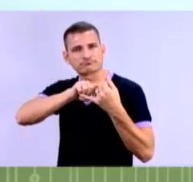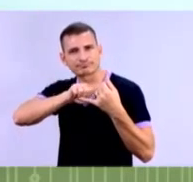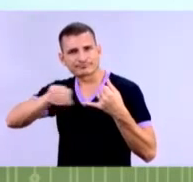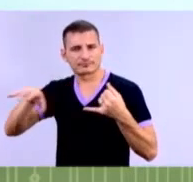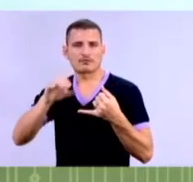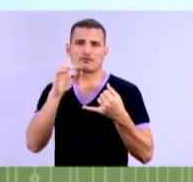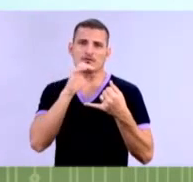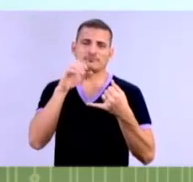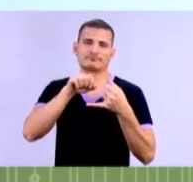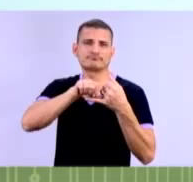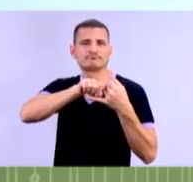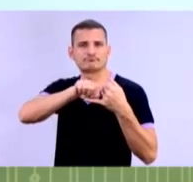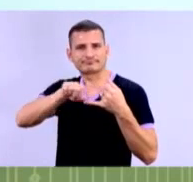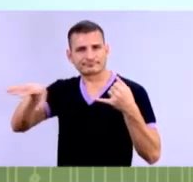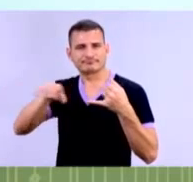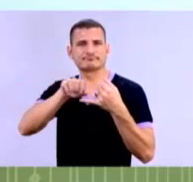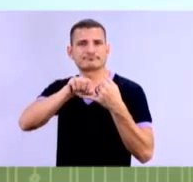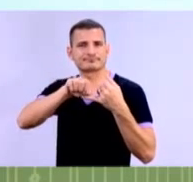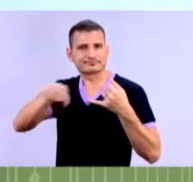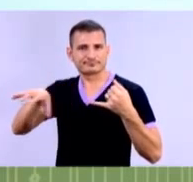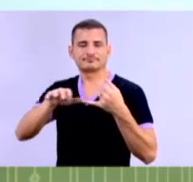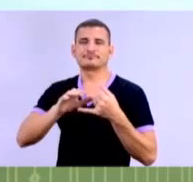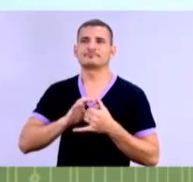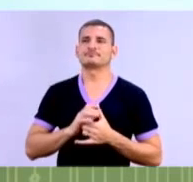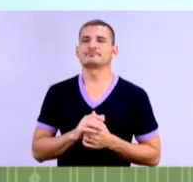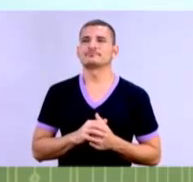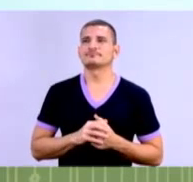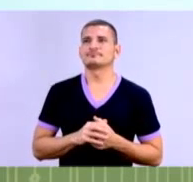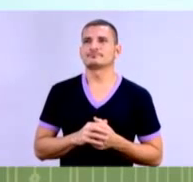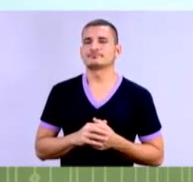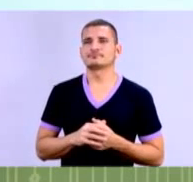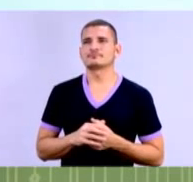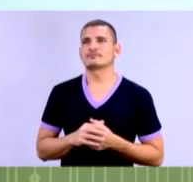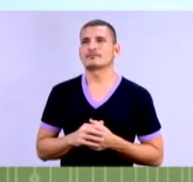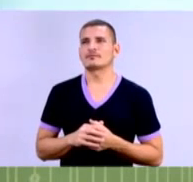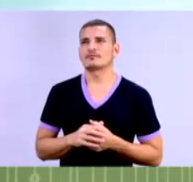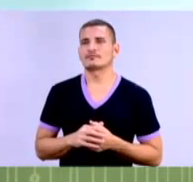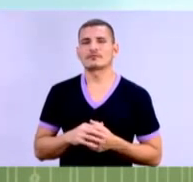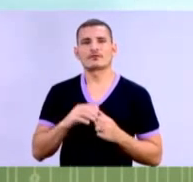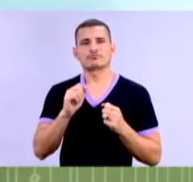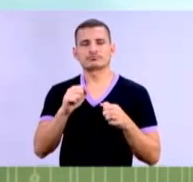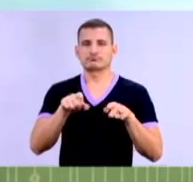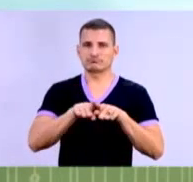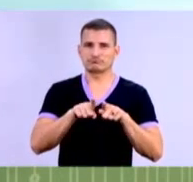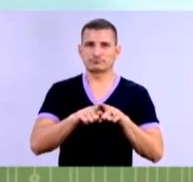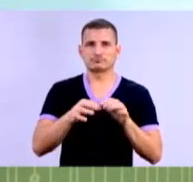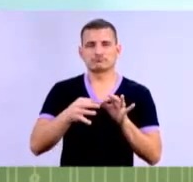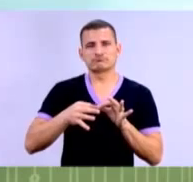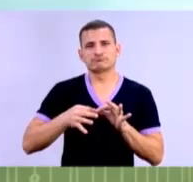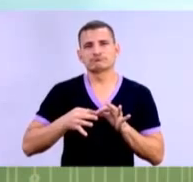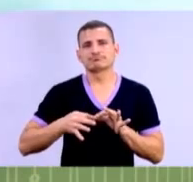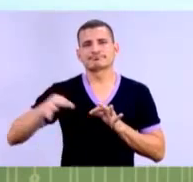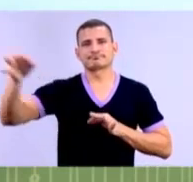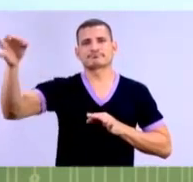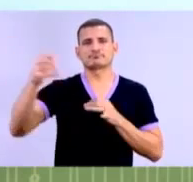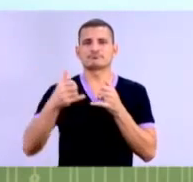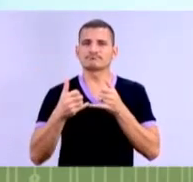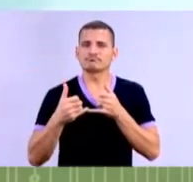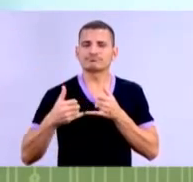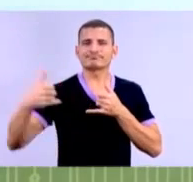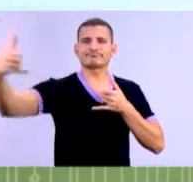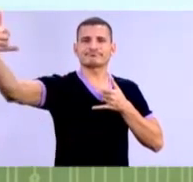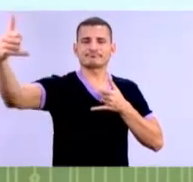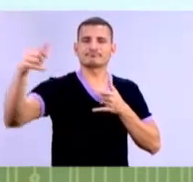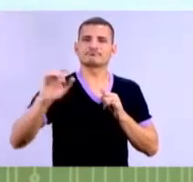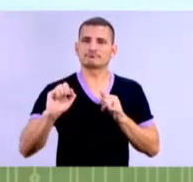velocidade aí na transmissão de dados, mais taxa de transmissão, né? Pode alcançar distâncias mais longas, né, no sinal, como a